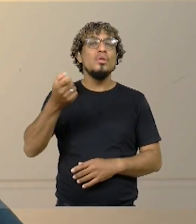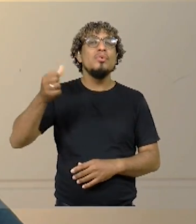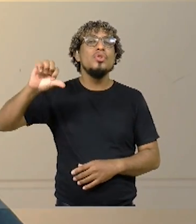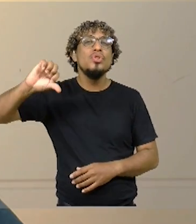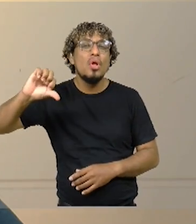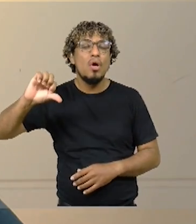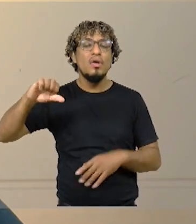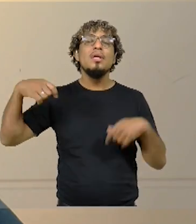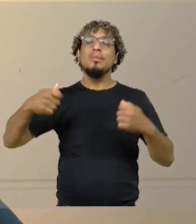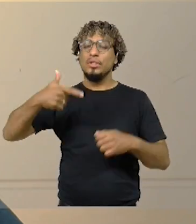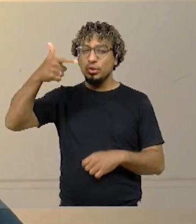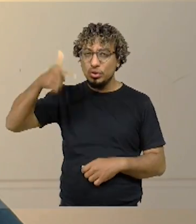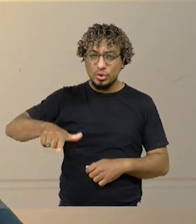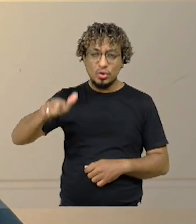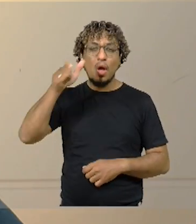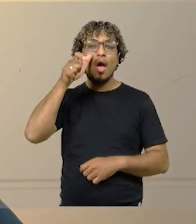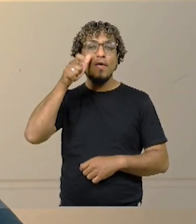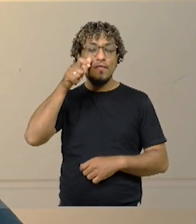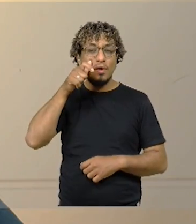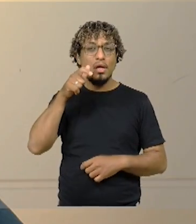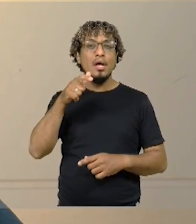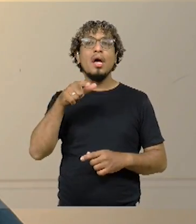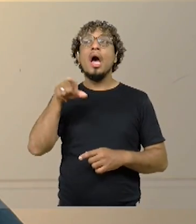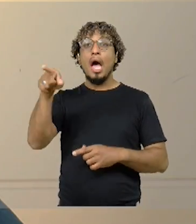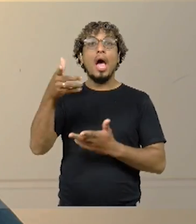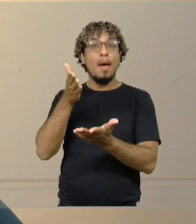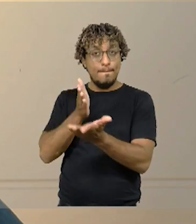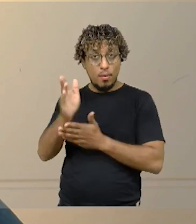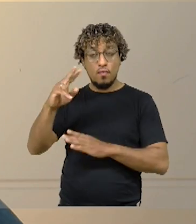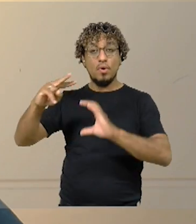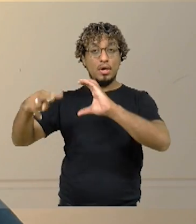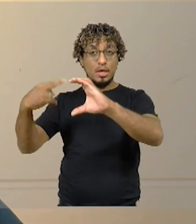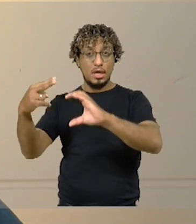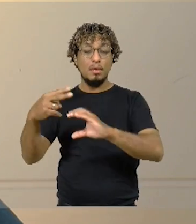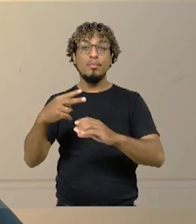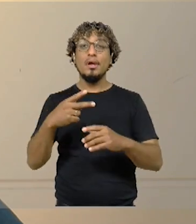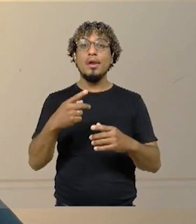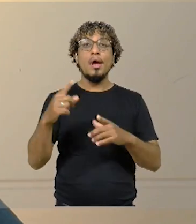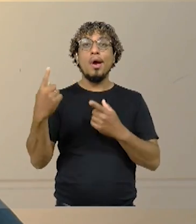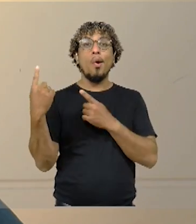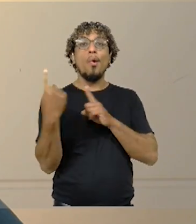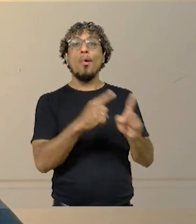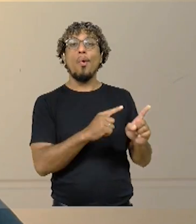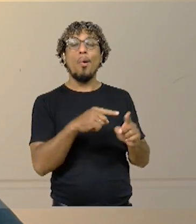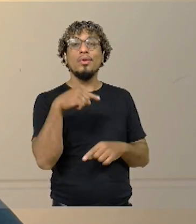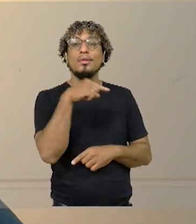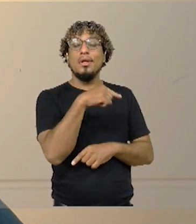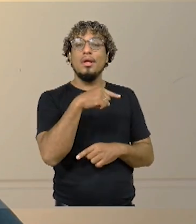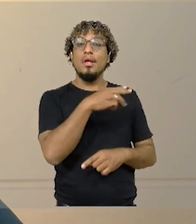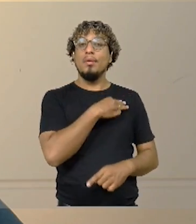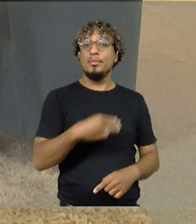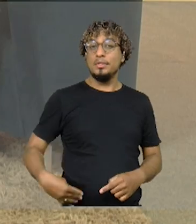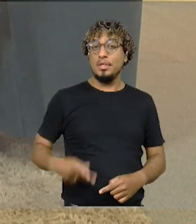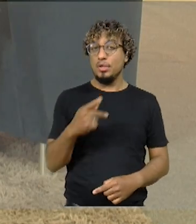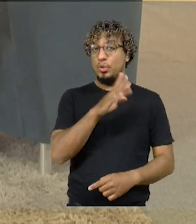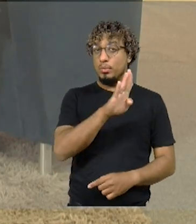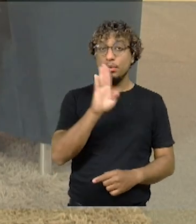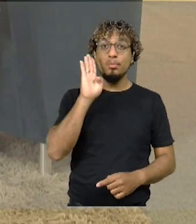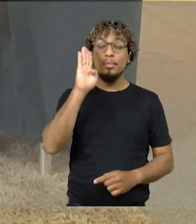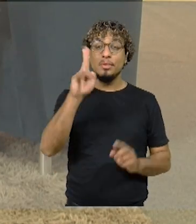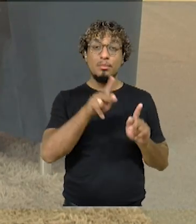pelos movimentos sociais. Infelizmente, a proposta que foi aprovada é uma proposta dos empresários, né? No conselho da cidade,